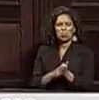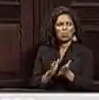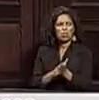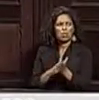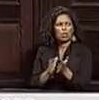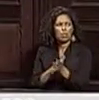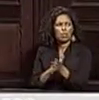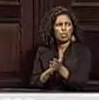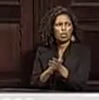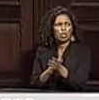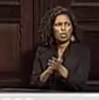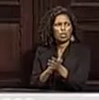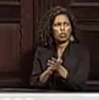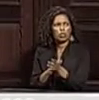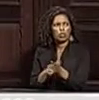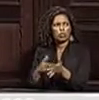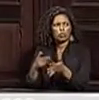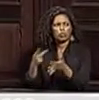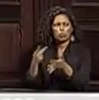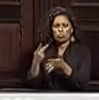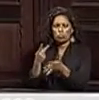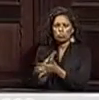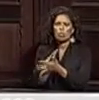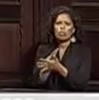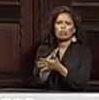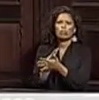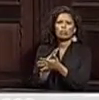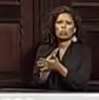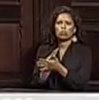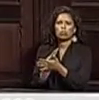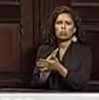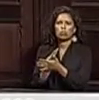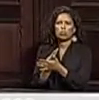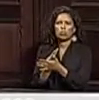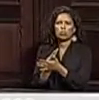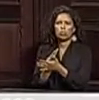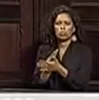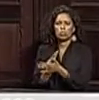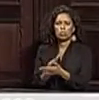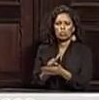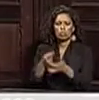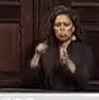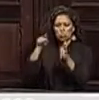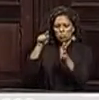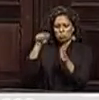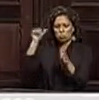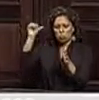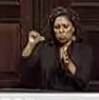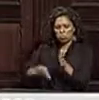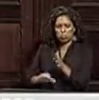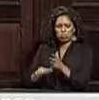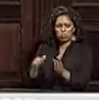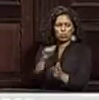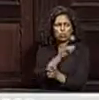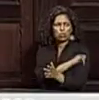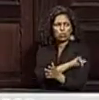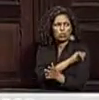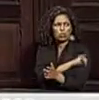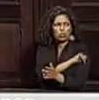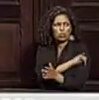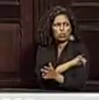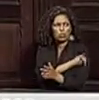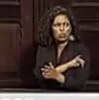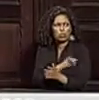que o governo esteja constantemente boicotando o estado do Rio de Janeiro. Acho que um dos exemplos mais